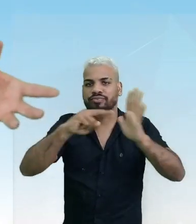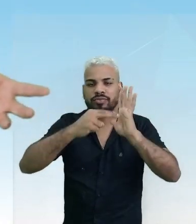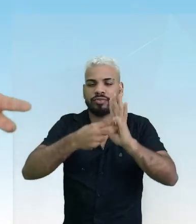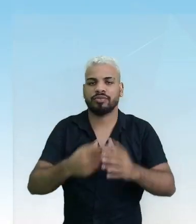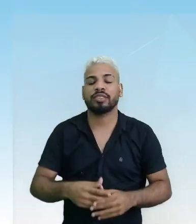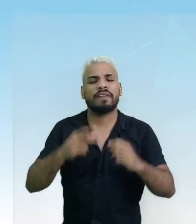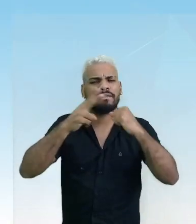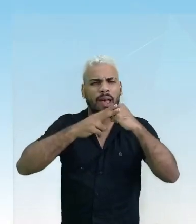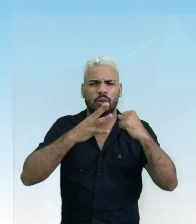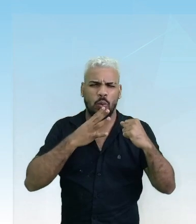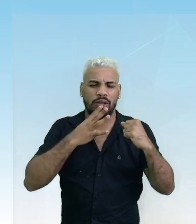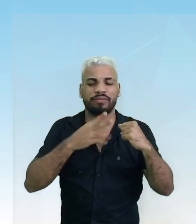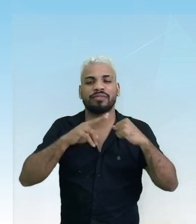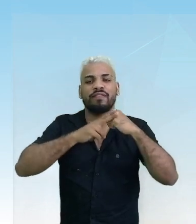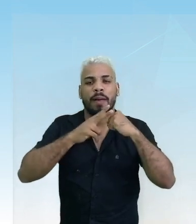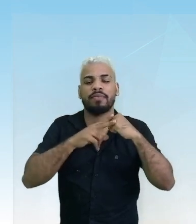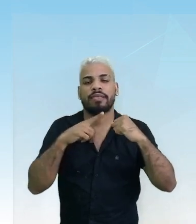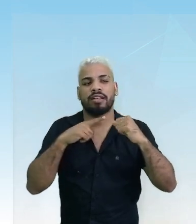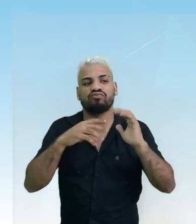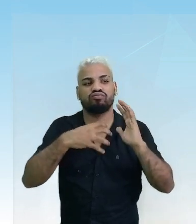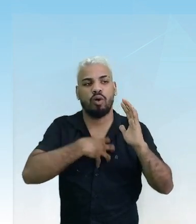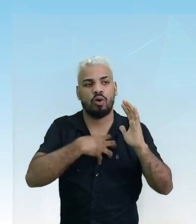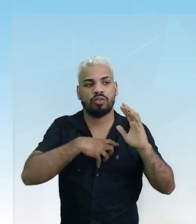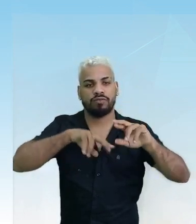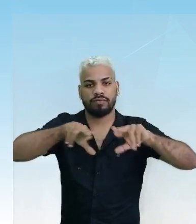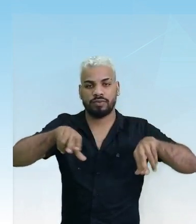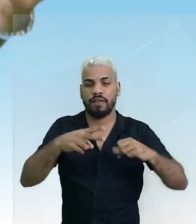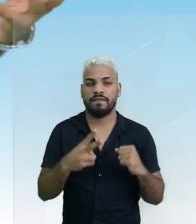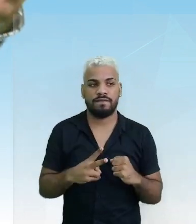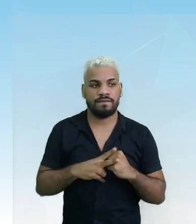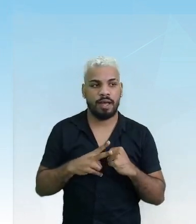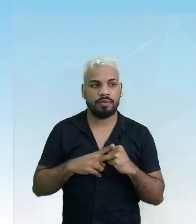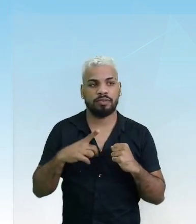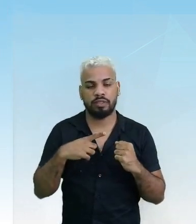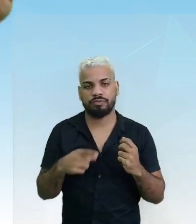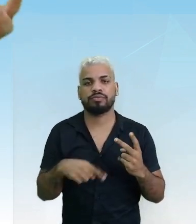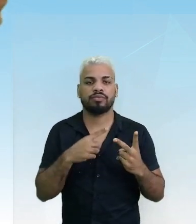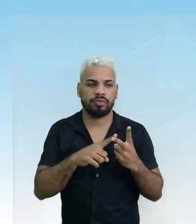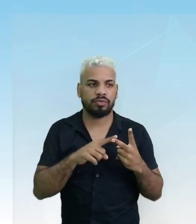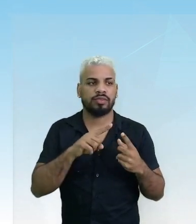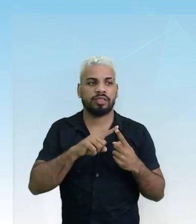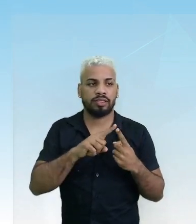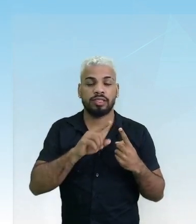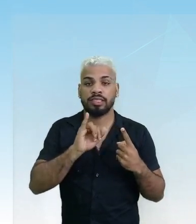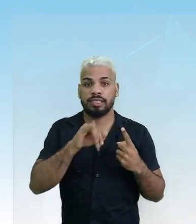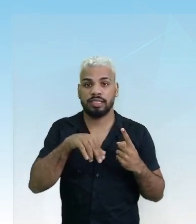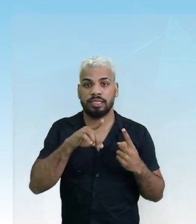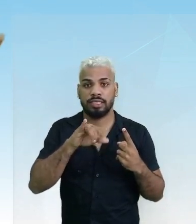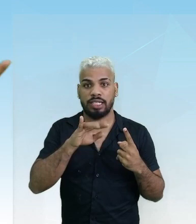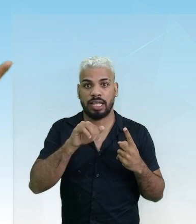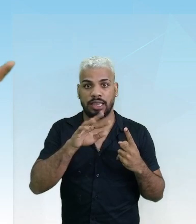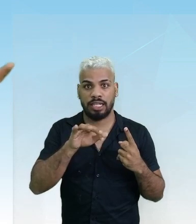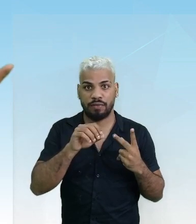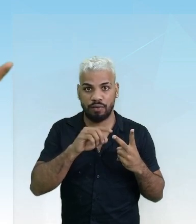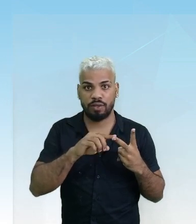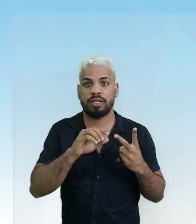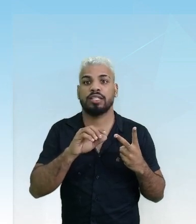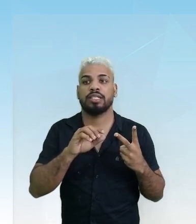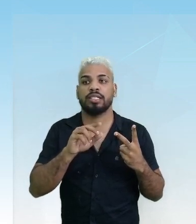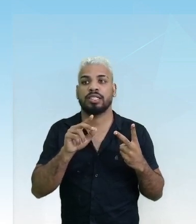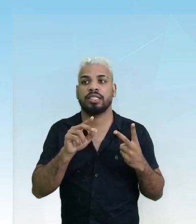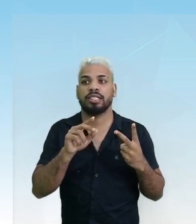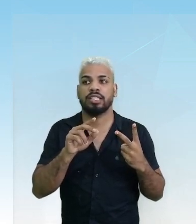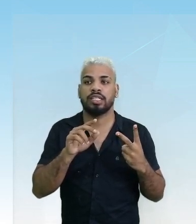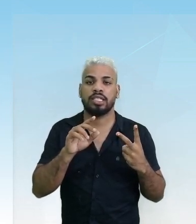nós temos os modos verbais, o modo indicativo, o subjuntivo, o imperativo. Então,